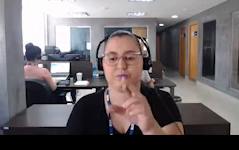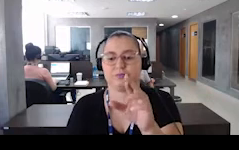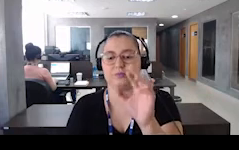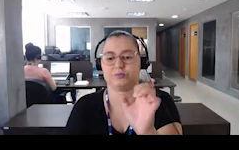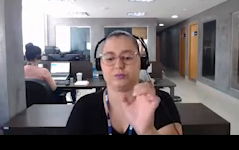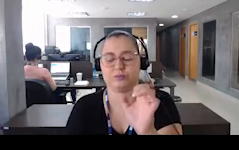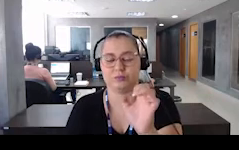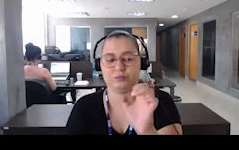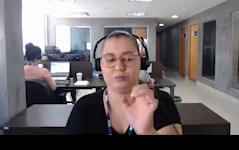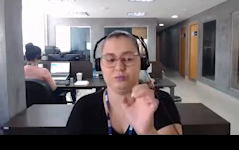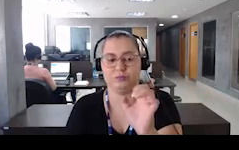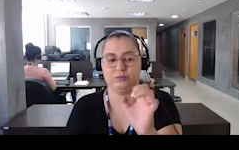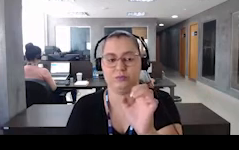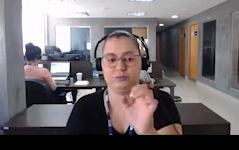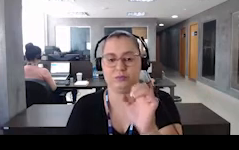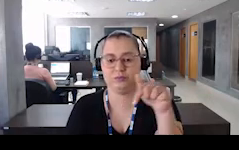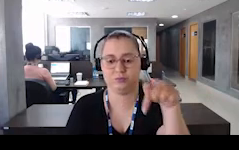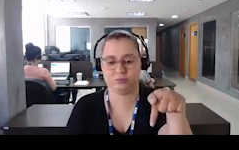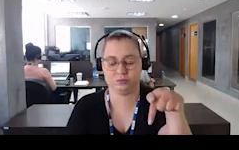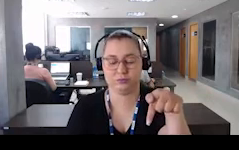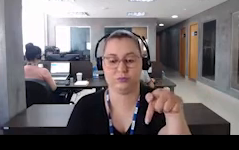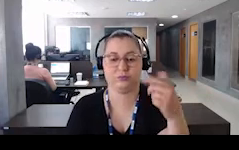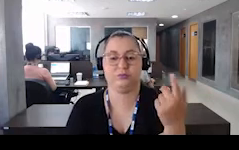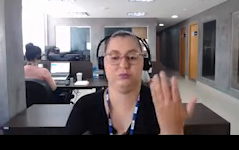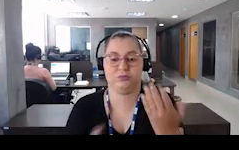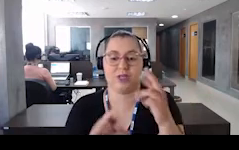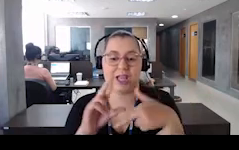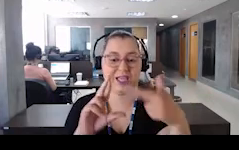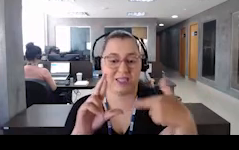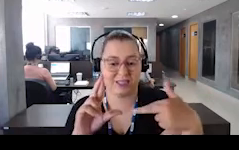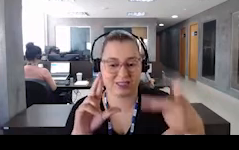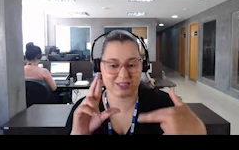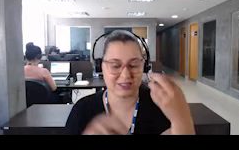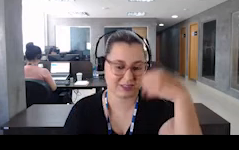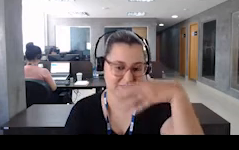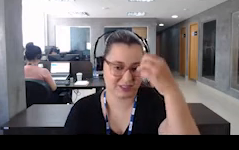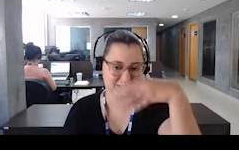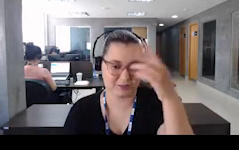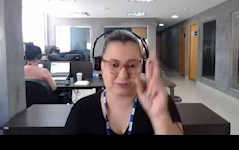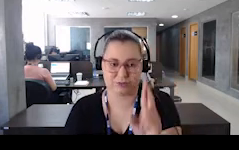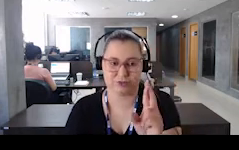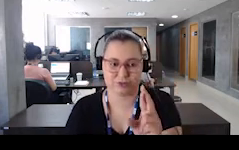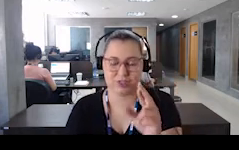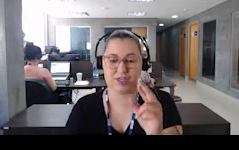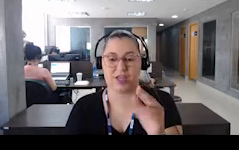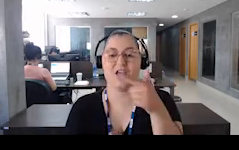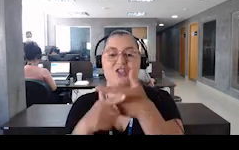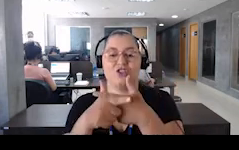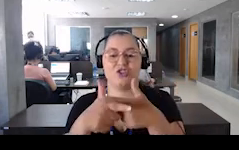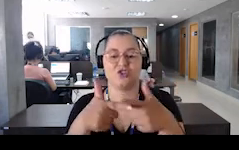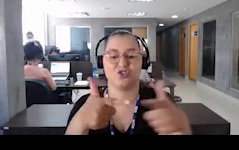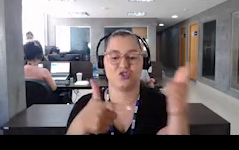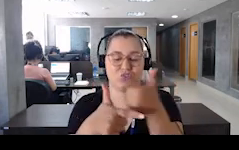de REC, vai ser igual à resistência das lâmpadas, que a gente chamou de R, né?